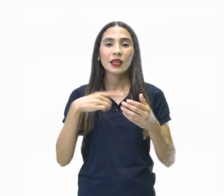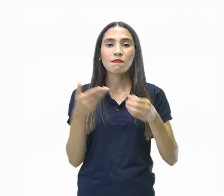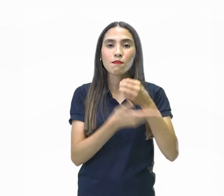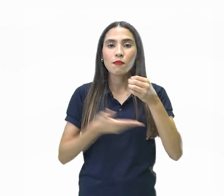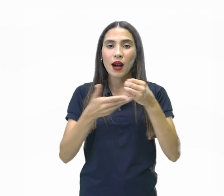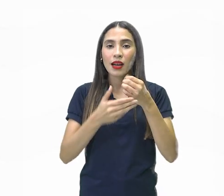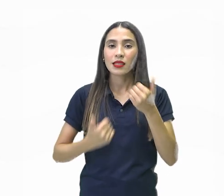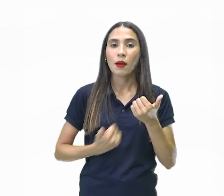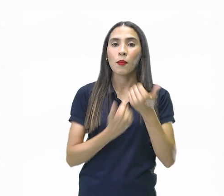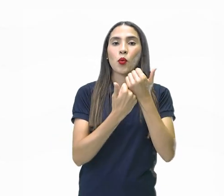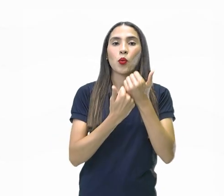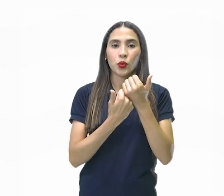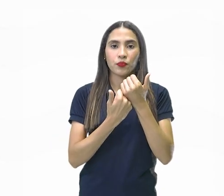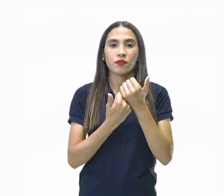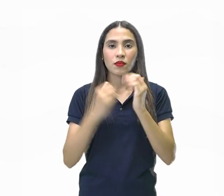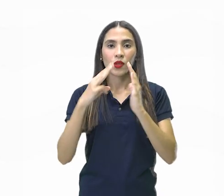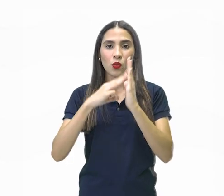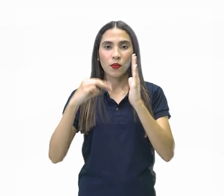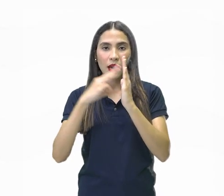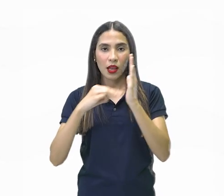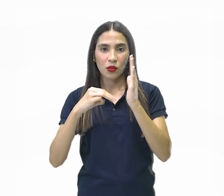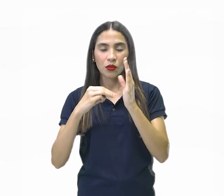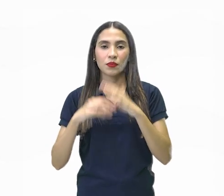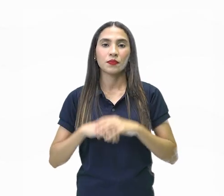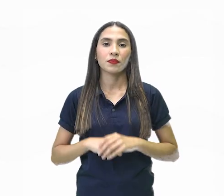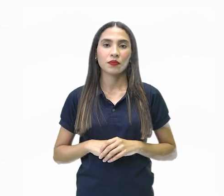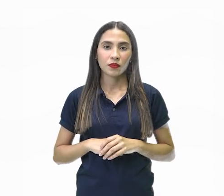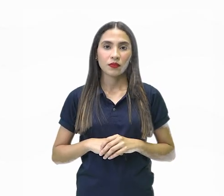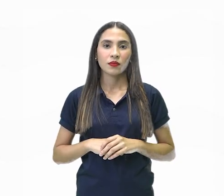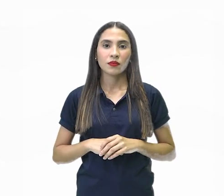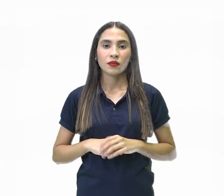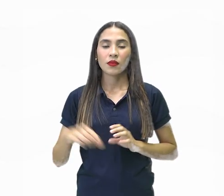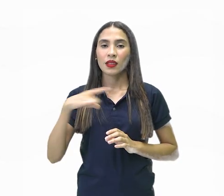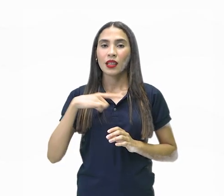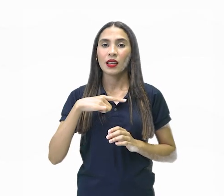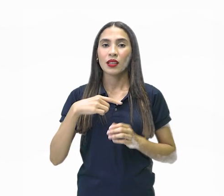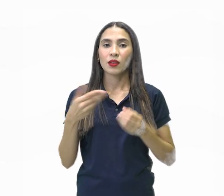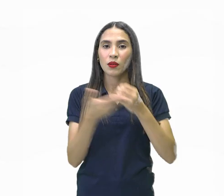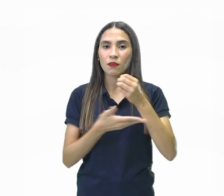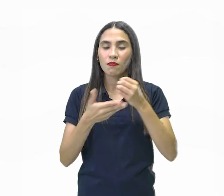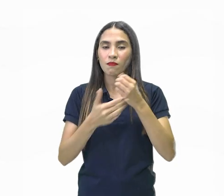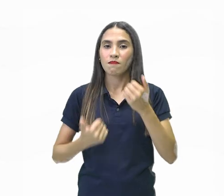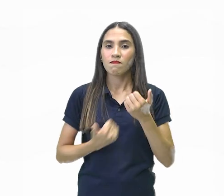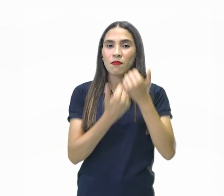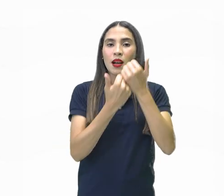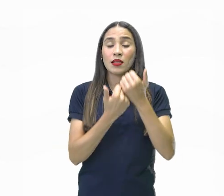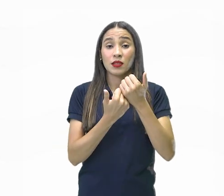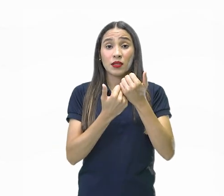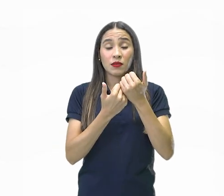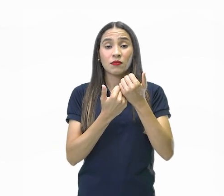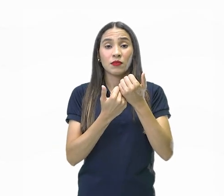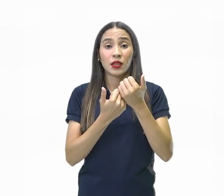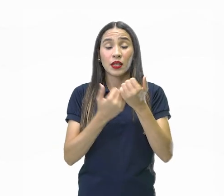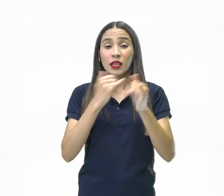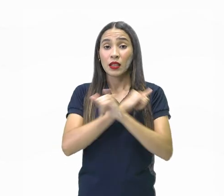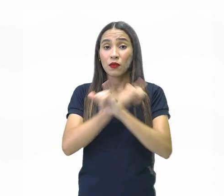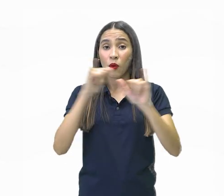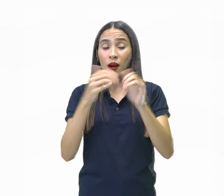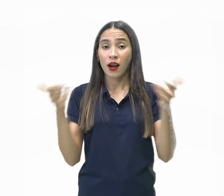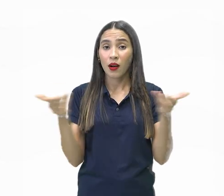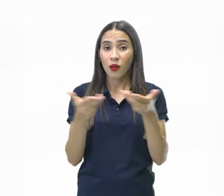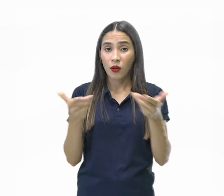se baseia, né? O método tem a base nesses passos que a gente vai divulgar